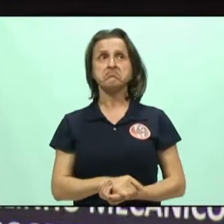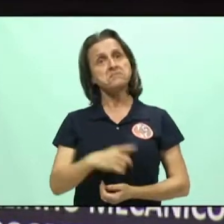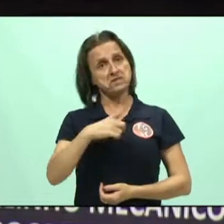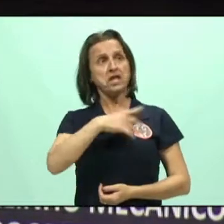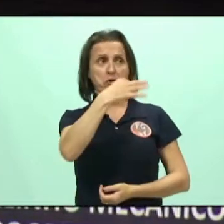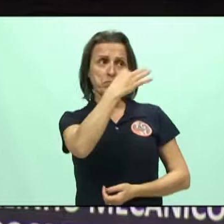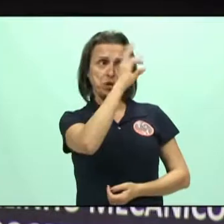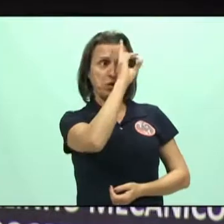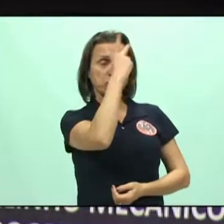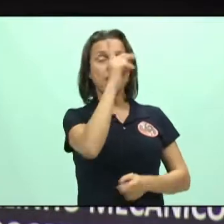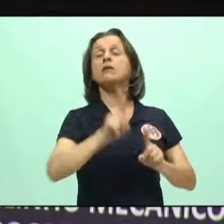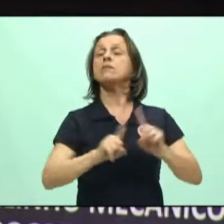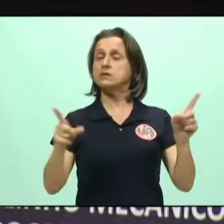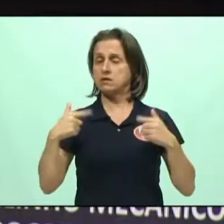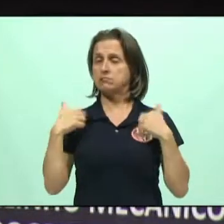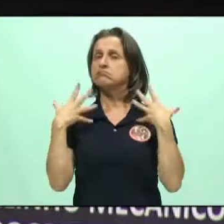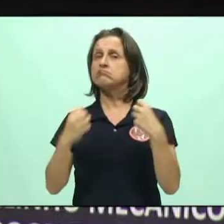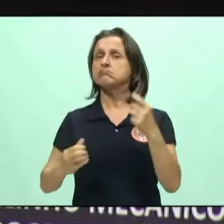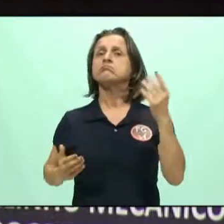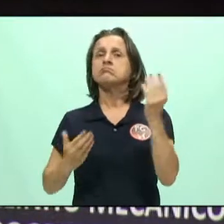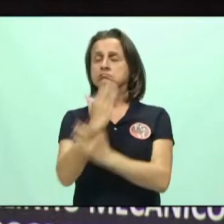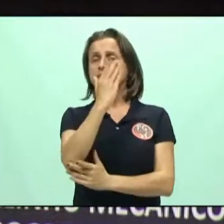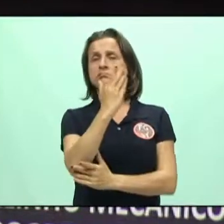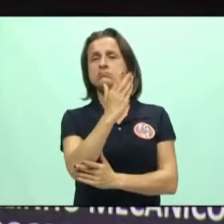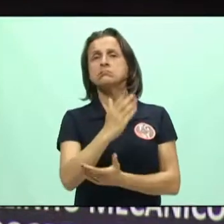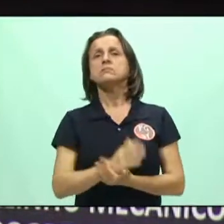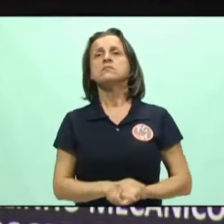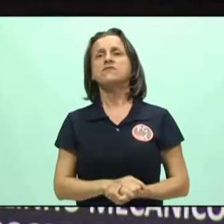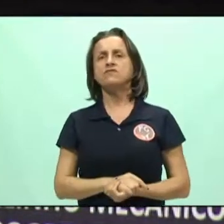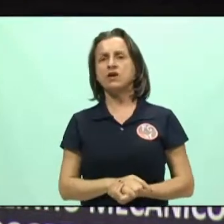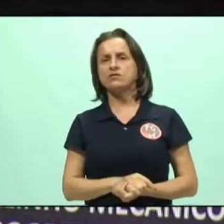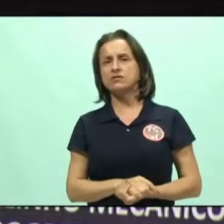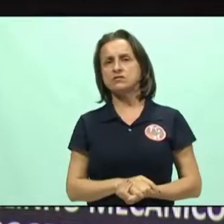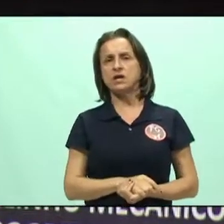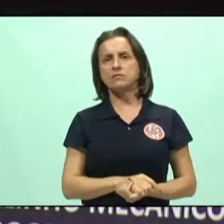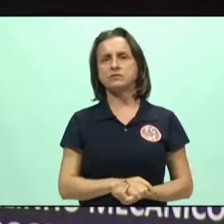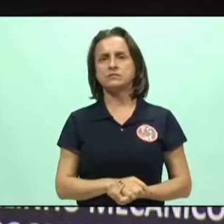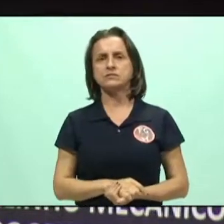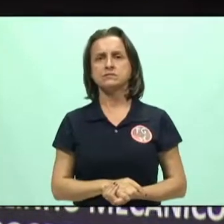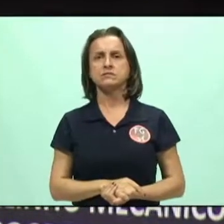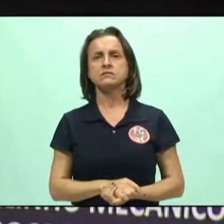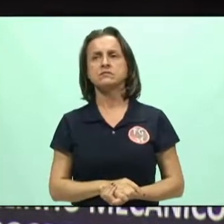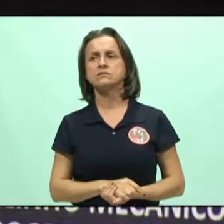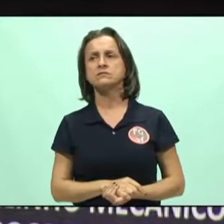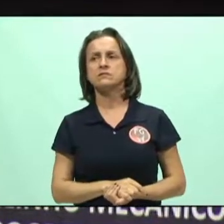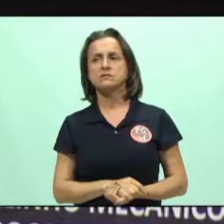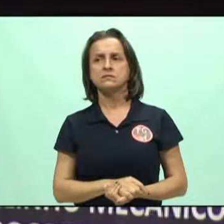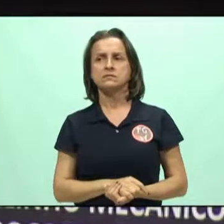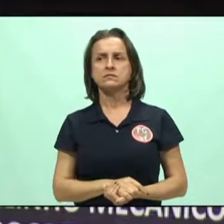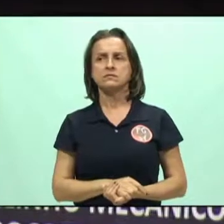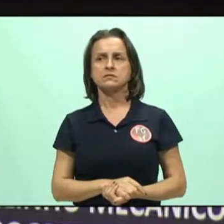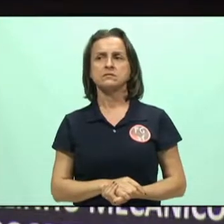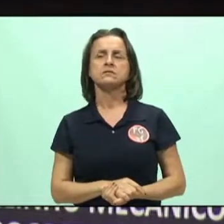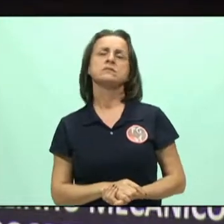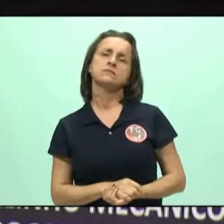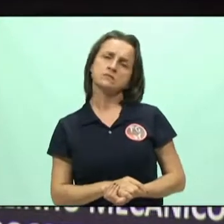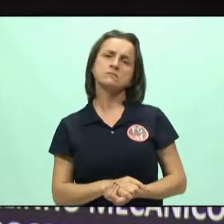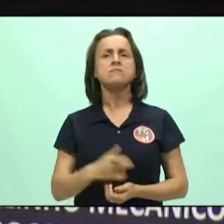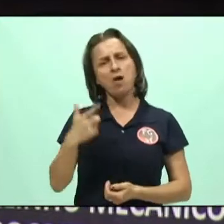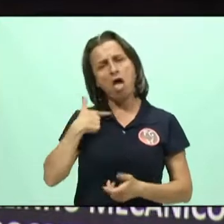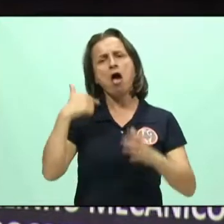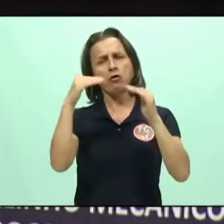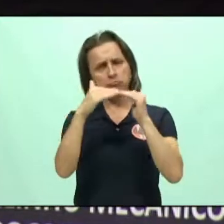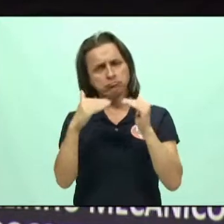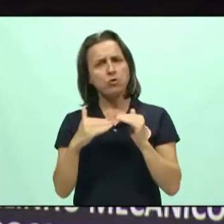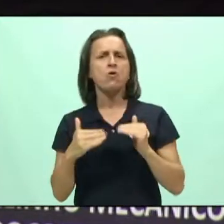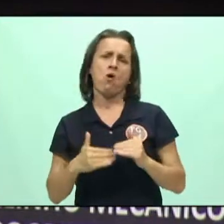amplamente favorável à audiência pública Elas têm mostrado o resultado as nossas audiências públicas Elas têm mostrado em resultado e é uma forma